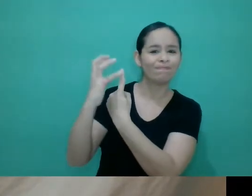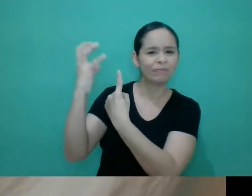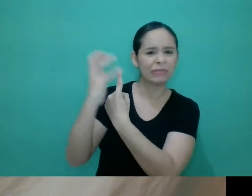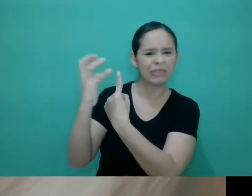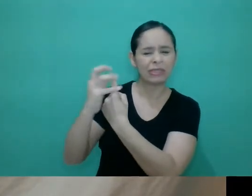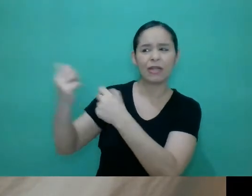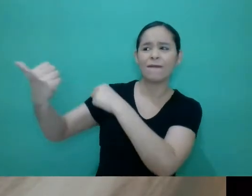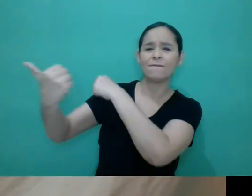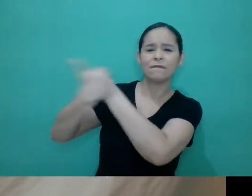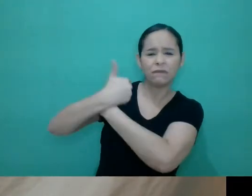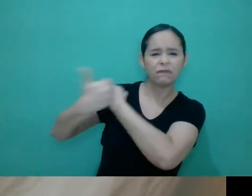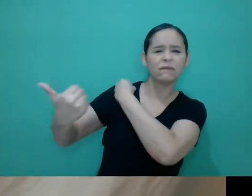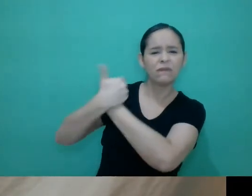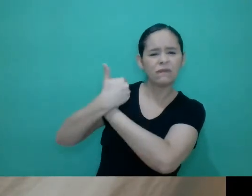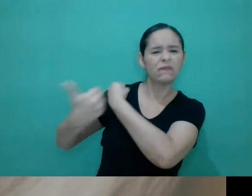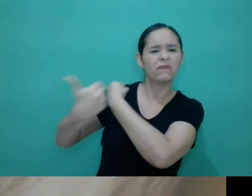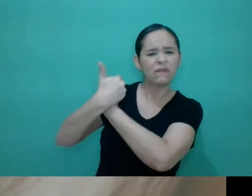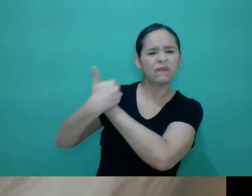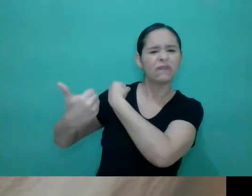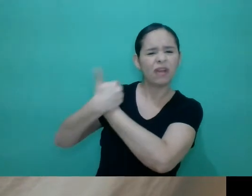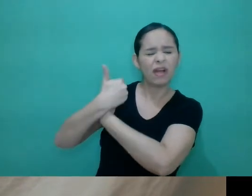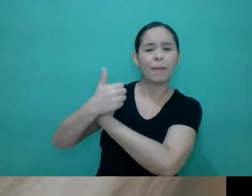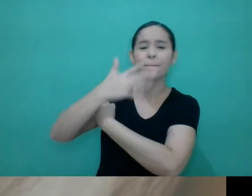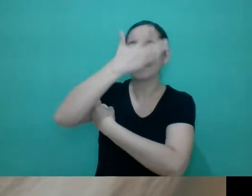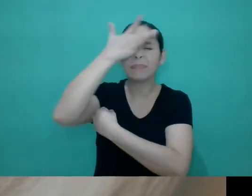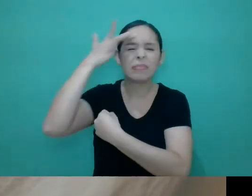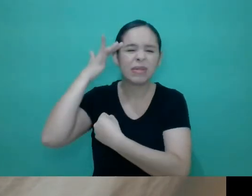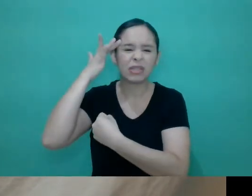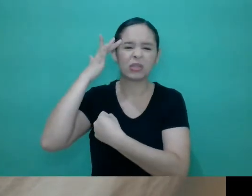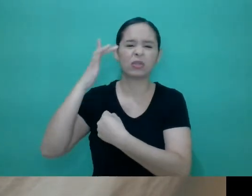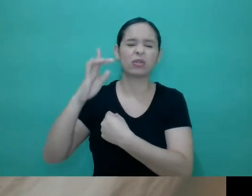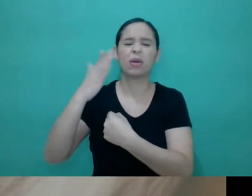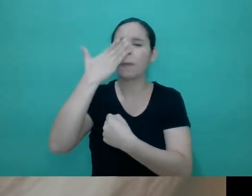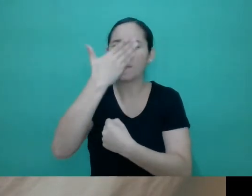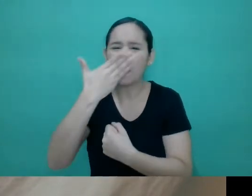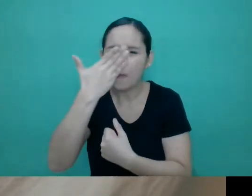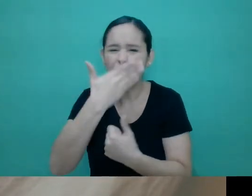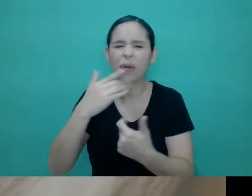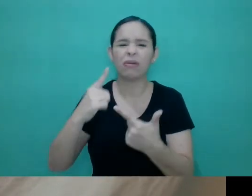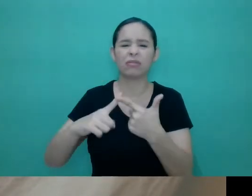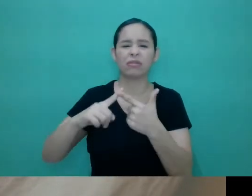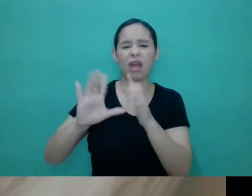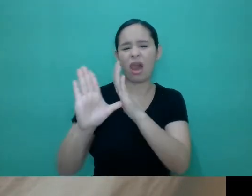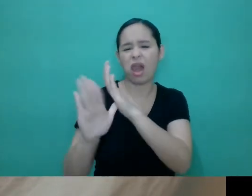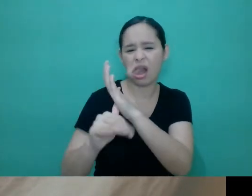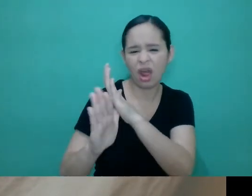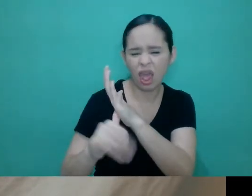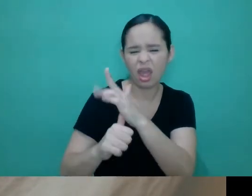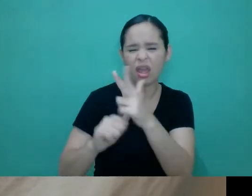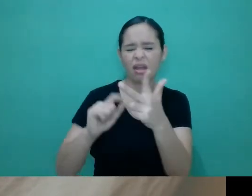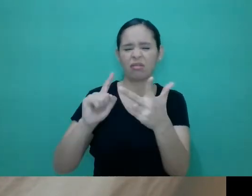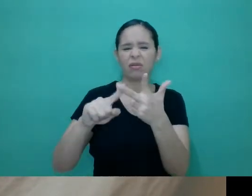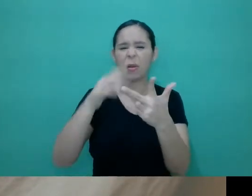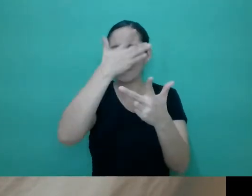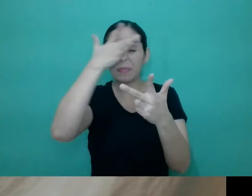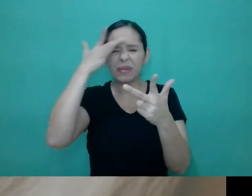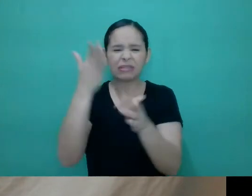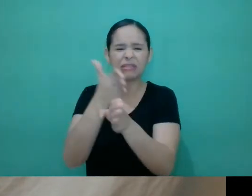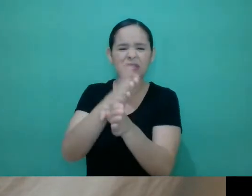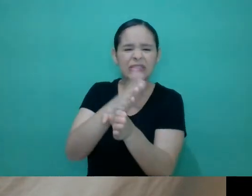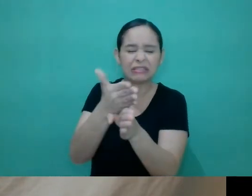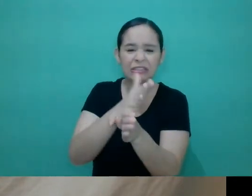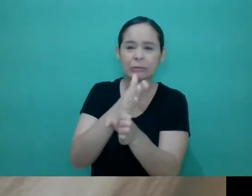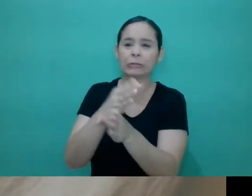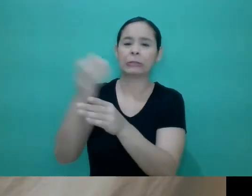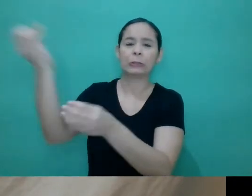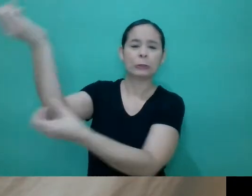esses forçados, né, que na realidade eram criminosos, prostitutas e várias pessoas marginalizadas da